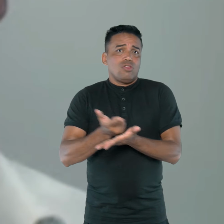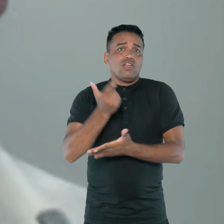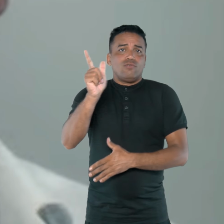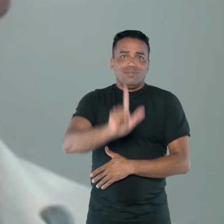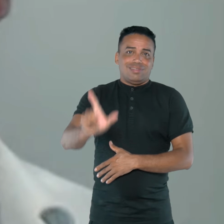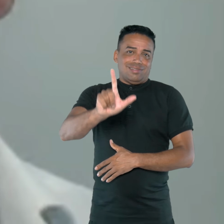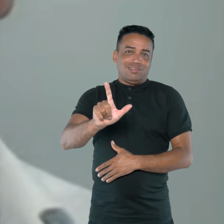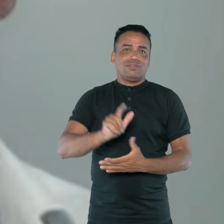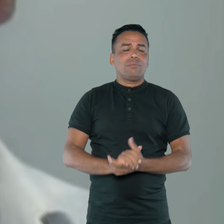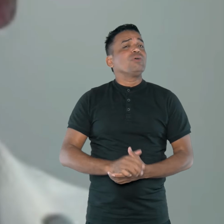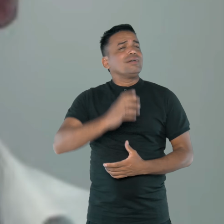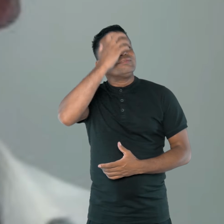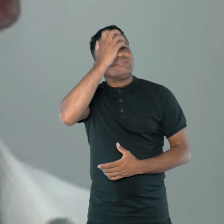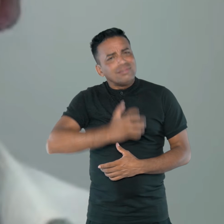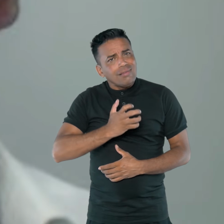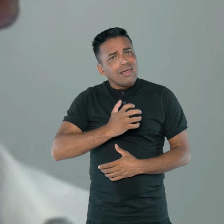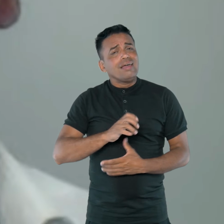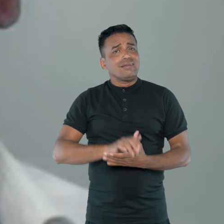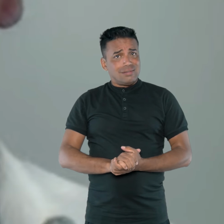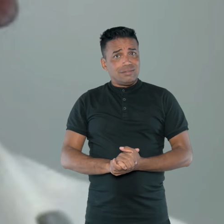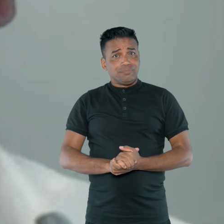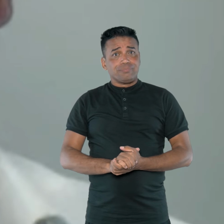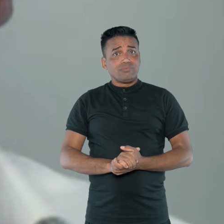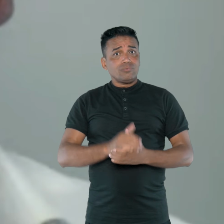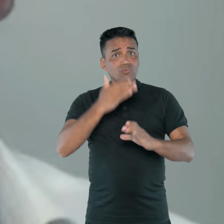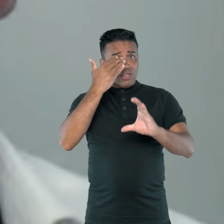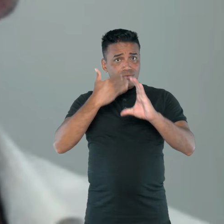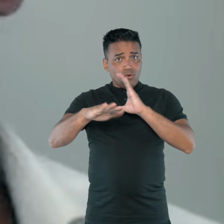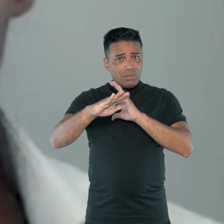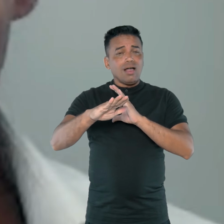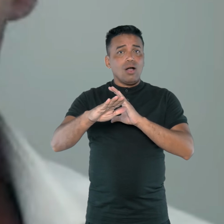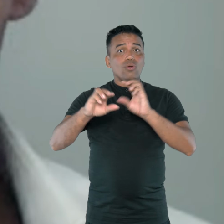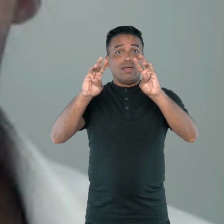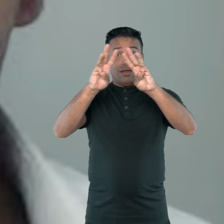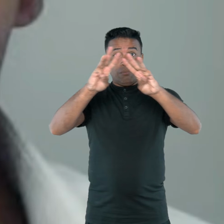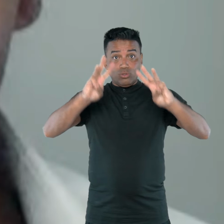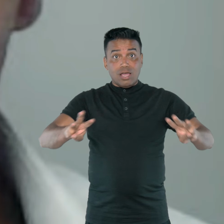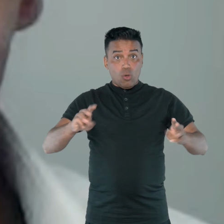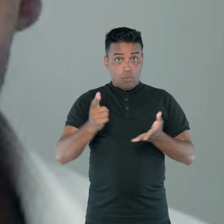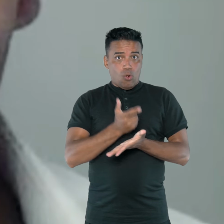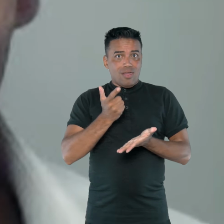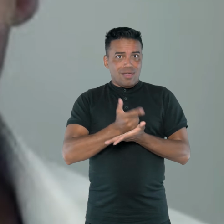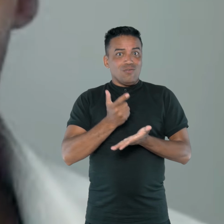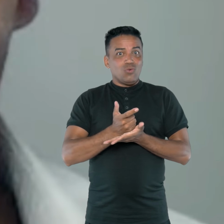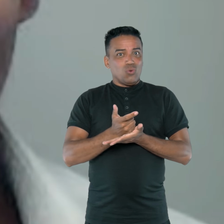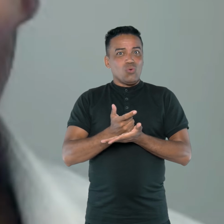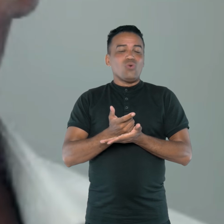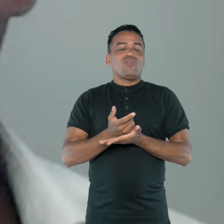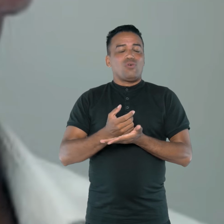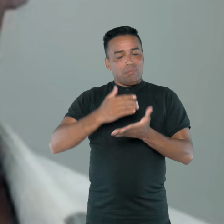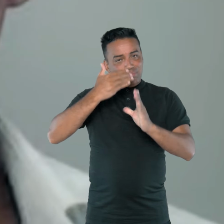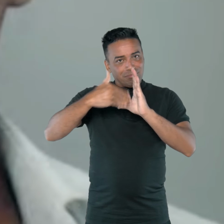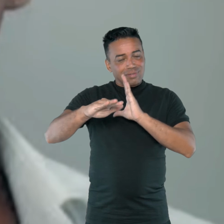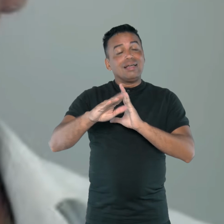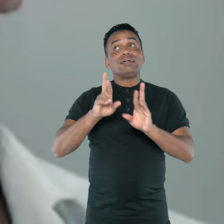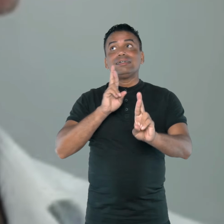né. Pode ter certeza que eu vou enviar para você o Infindável Museu das Coisas Efêmeras, tá